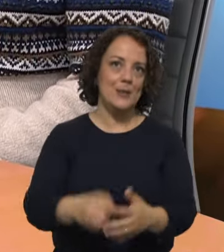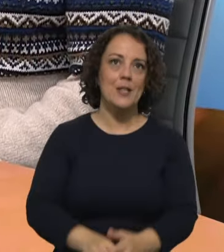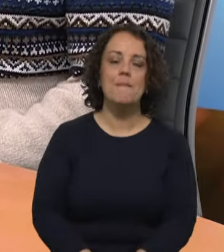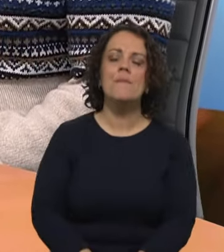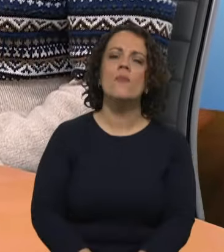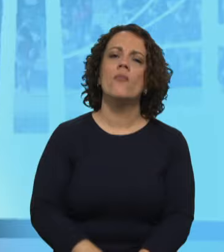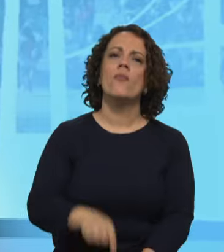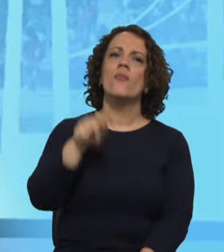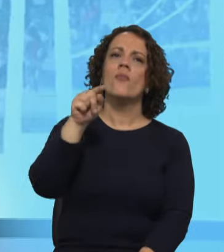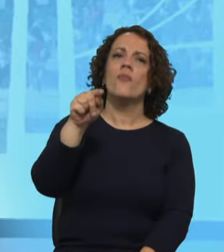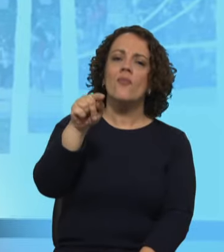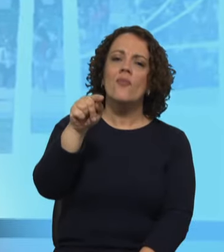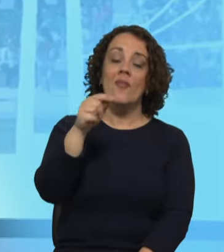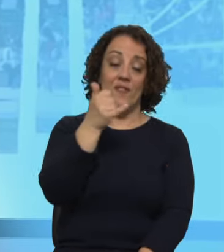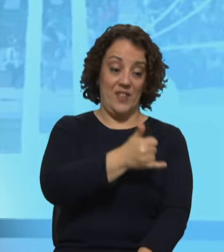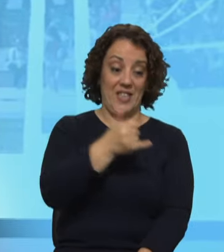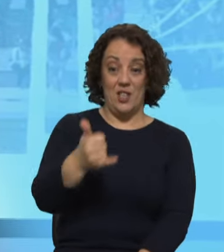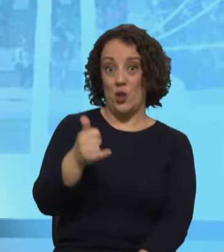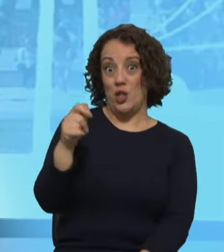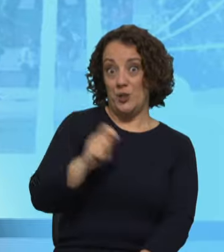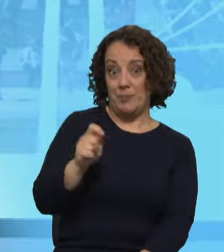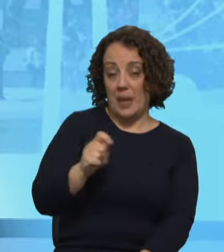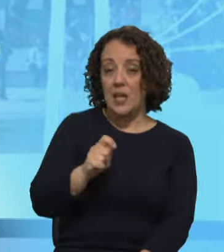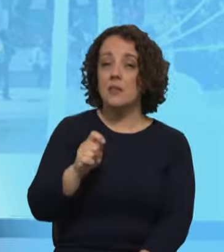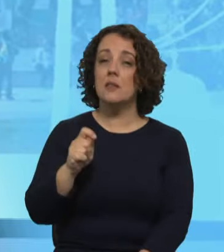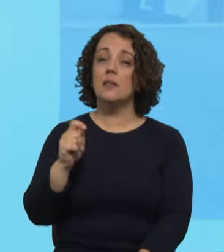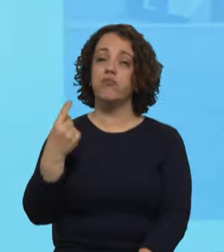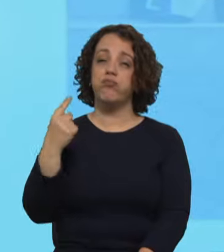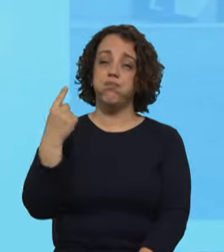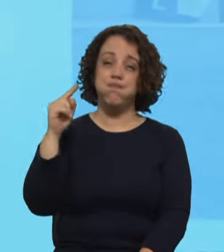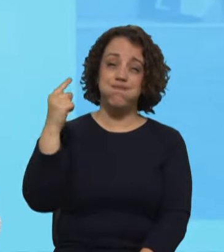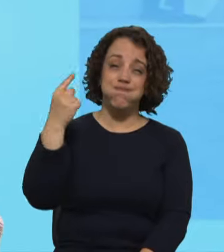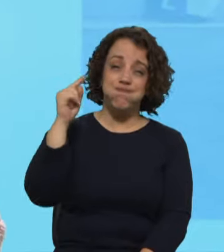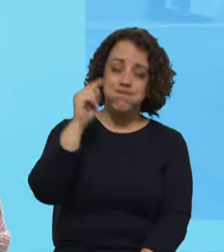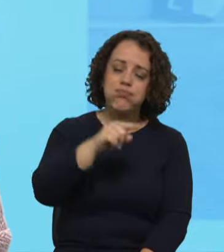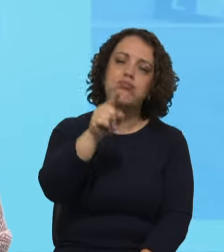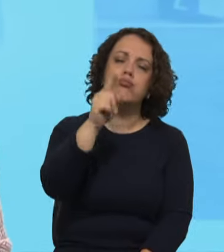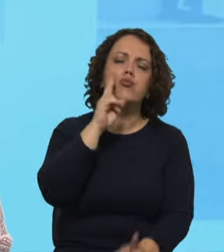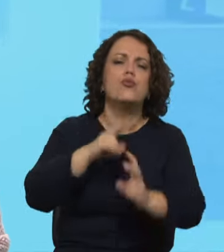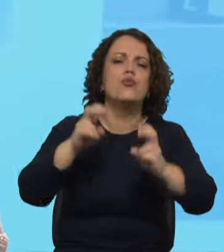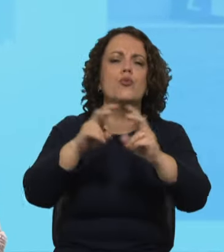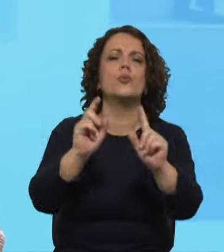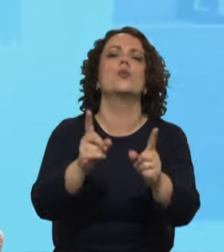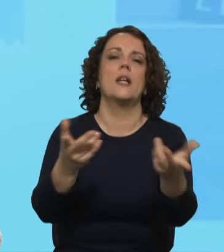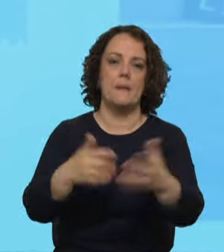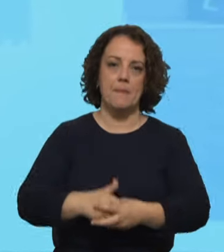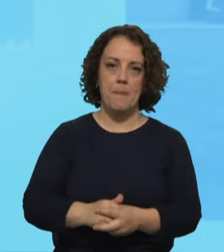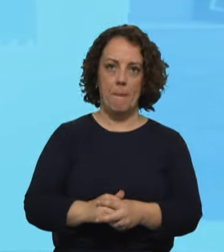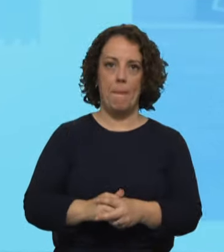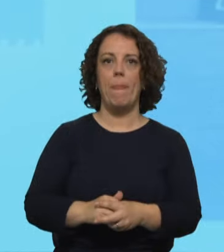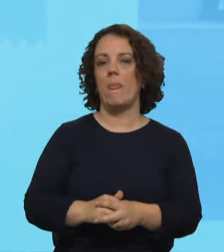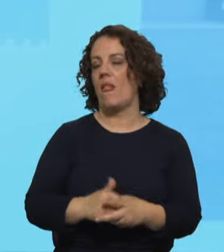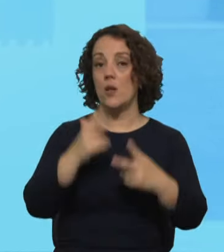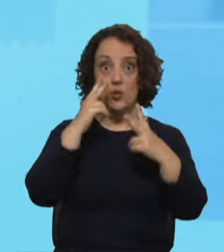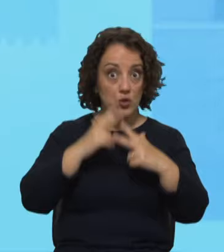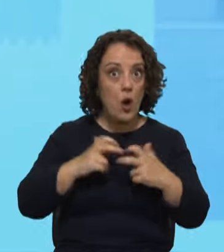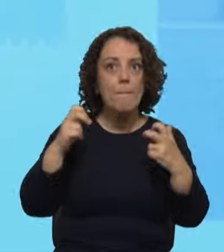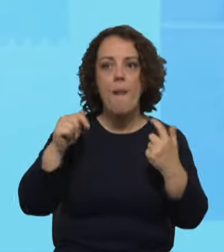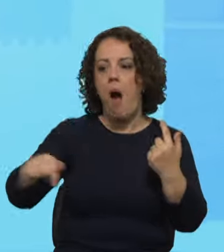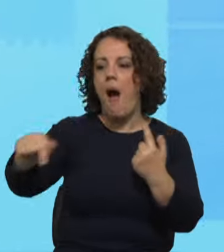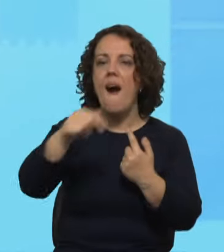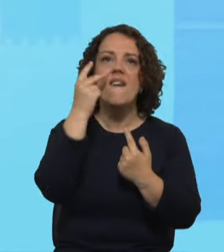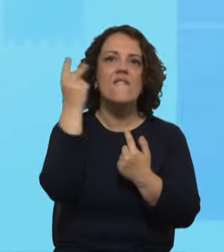descobre nestes 22 meses Joana acho que se descobre que há muito mais vida e muito mais formas